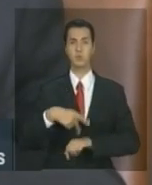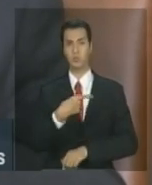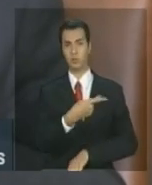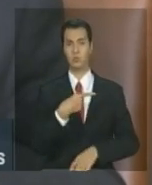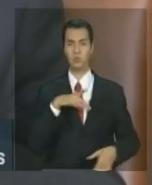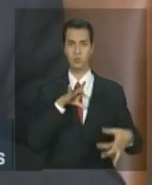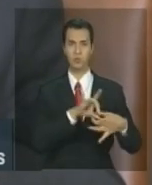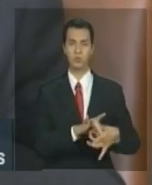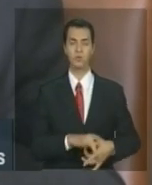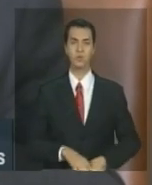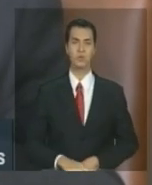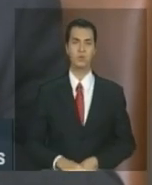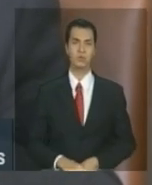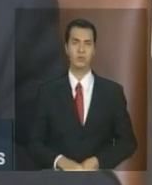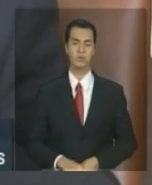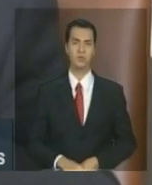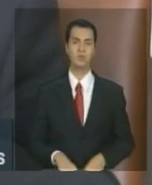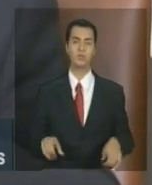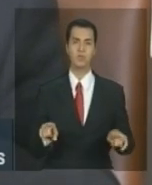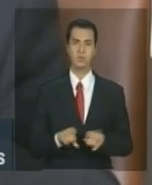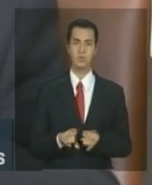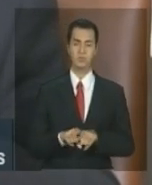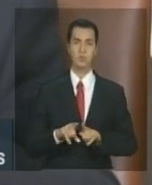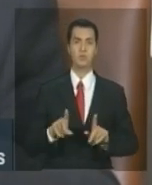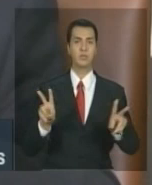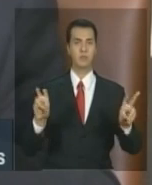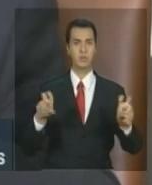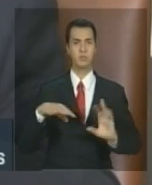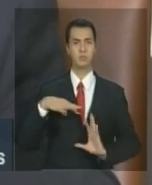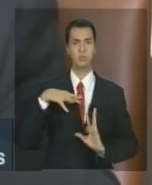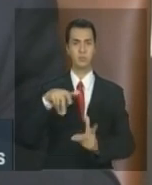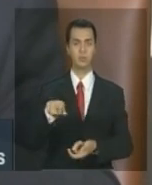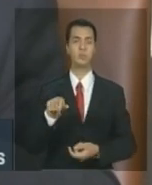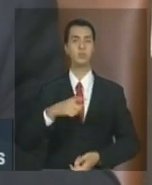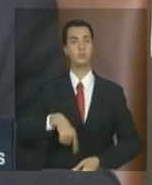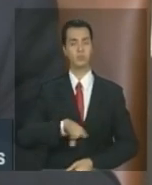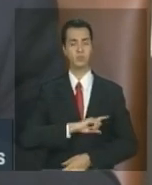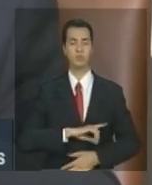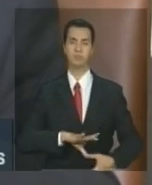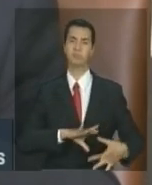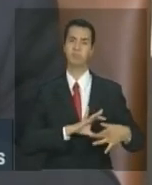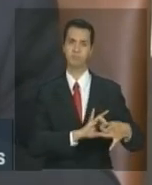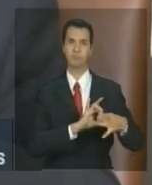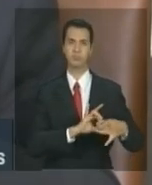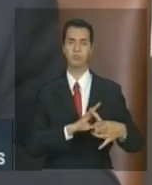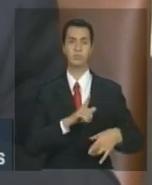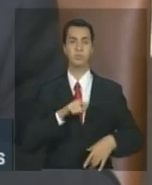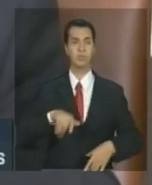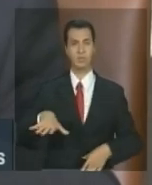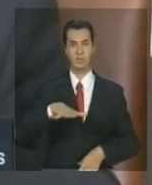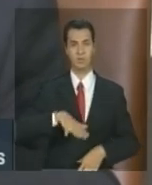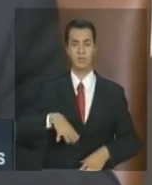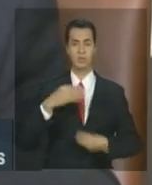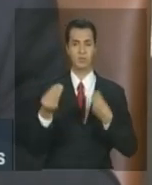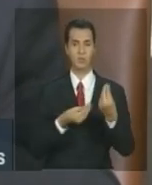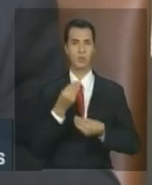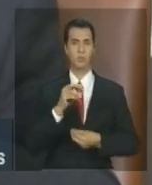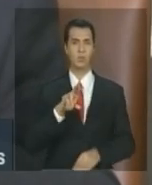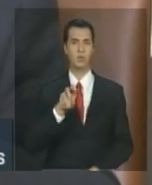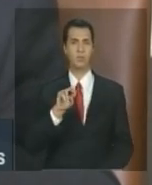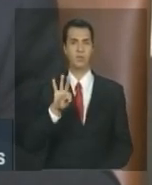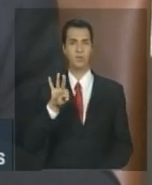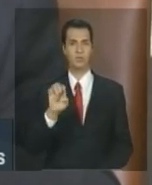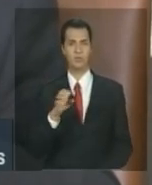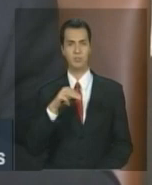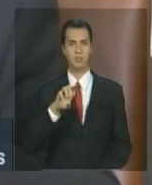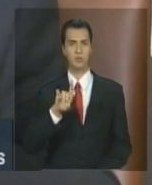E também, a nível global, a nossa cooperação é muito grande, seja com relação à situação no Oriente Médio,